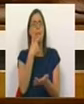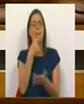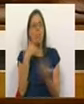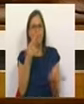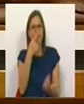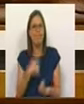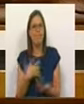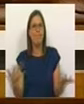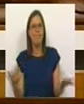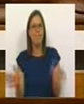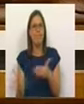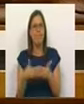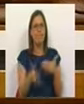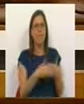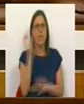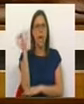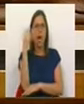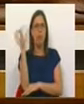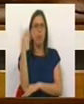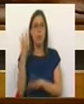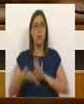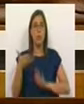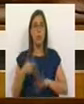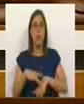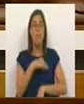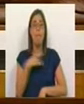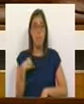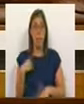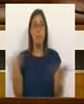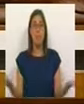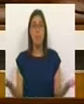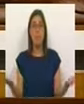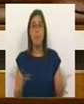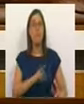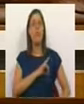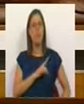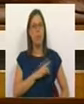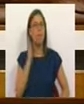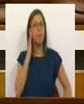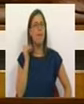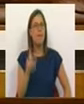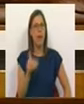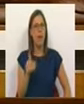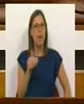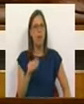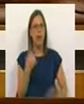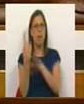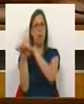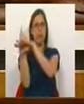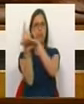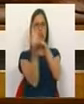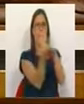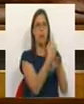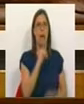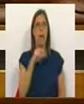as falhas e os encerramentos de ambulâncias de emergência médica e a privatização em curso no heli-transporte